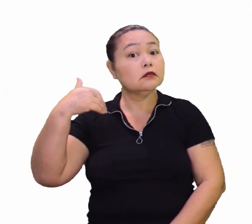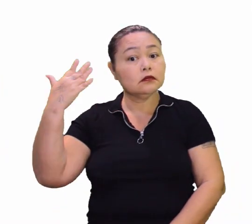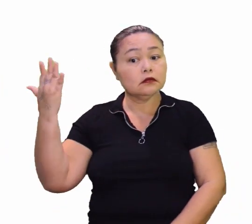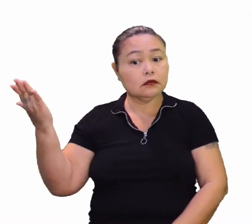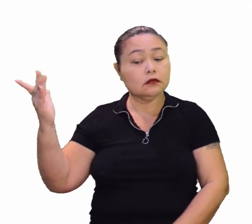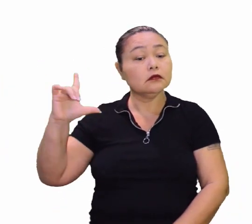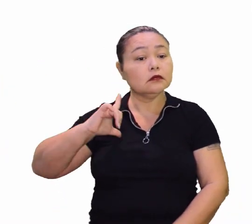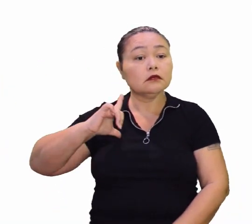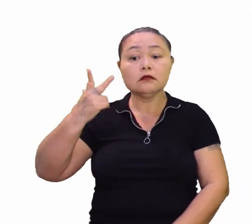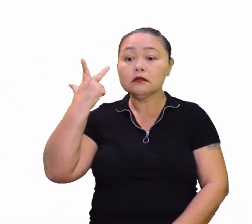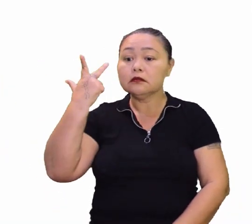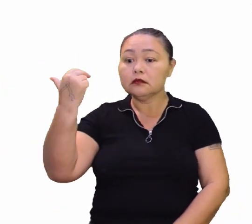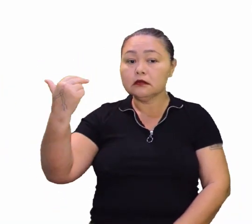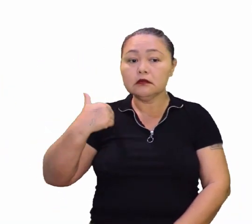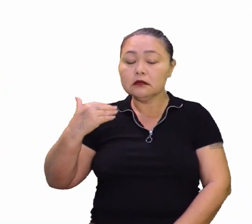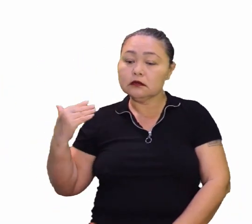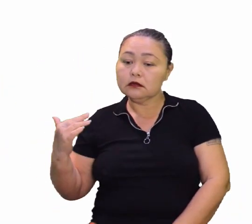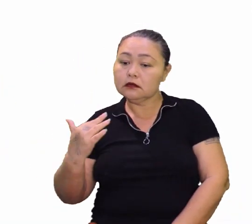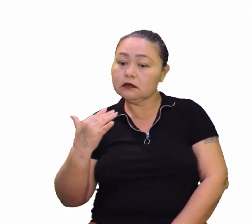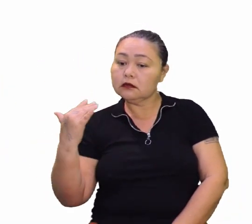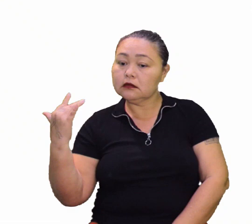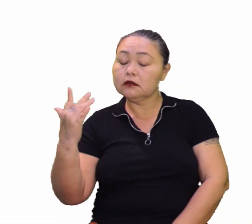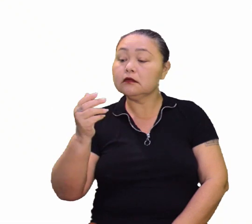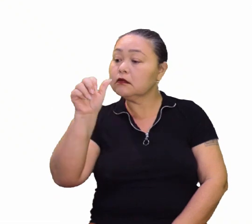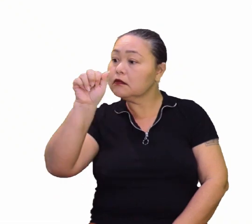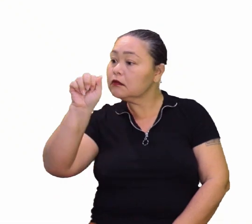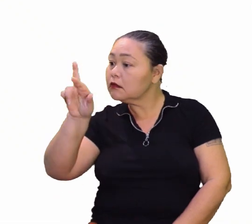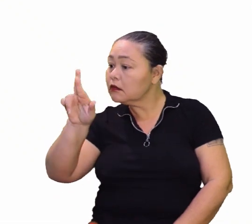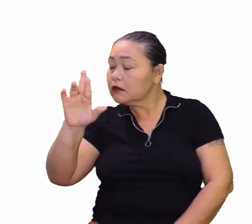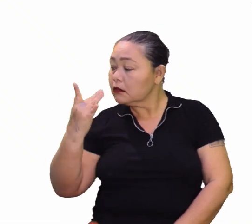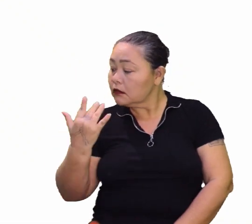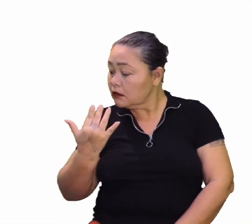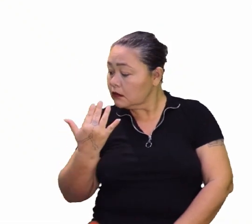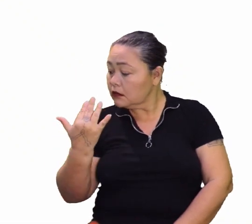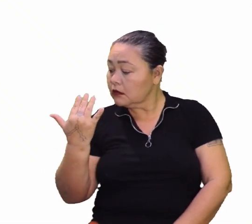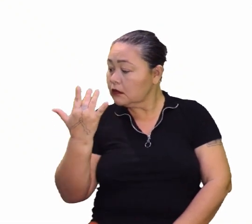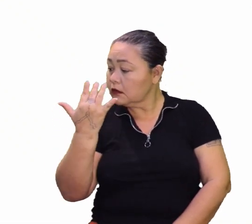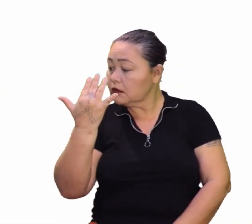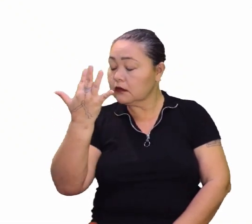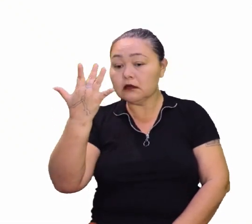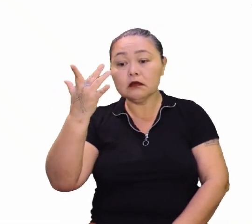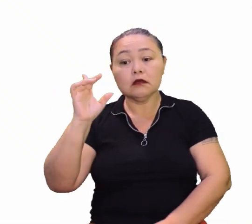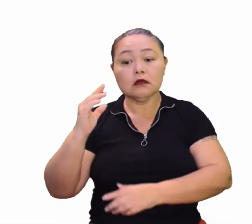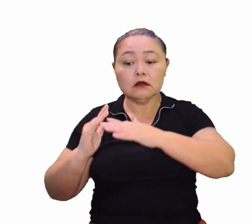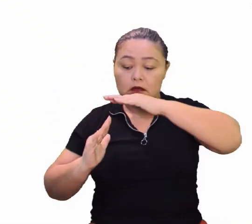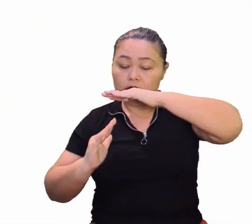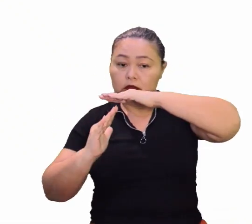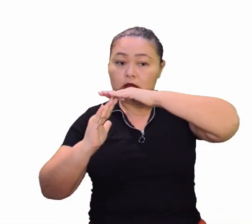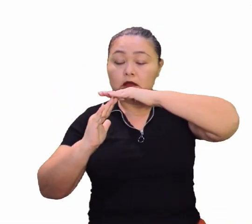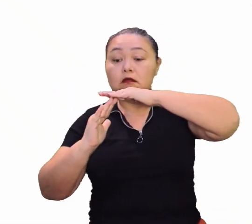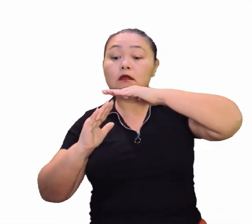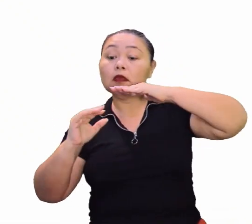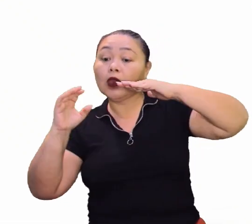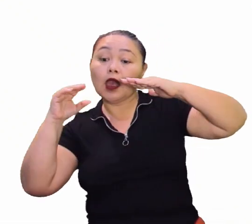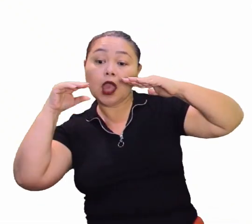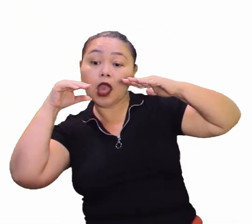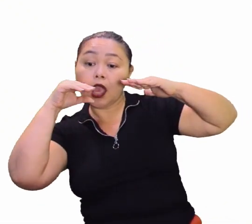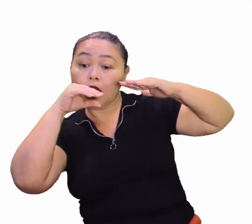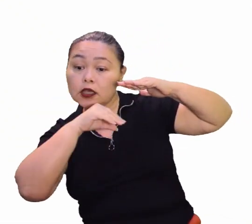Então, nós temos aqui o fluxo normal, sem a questão da concentração de poluentes. Nós temos o ar